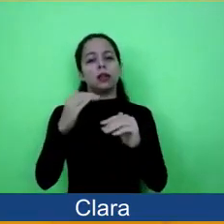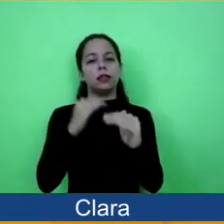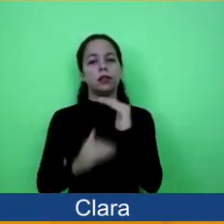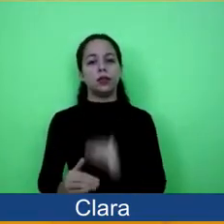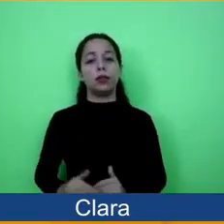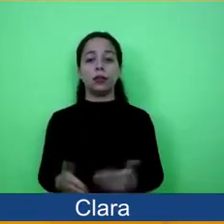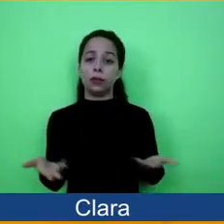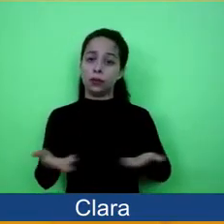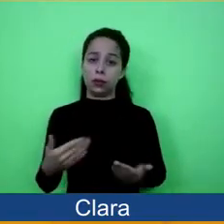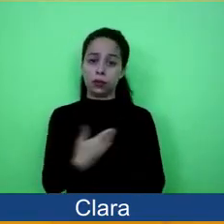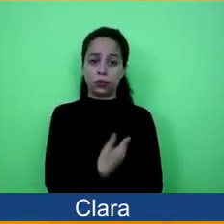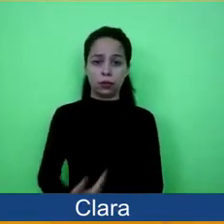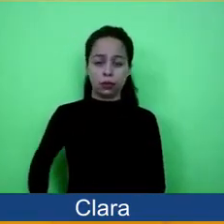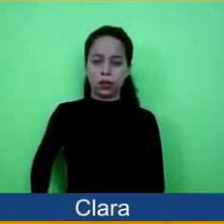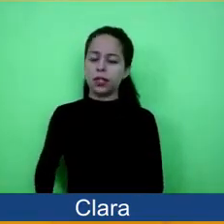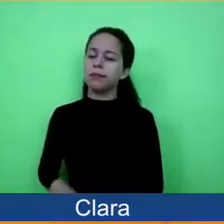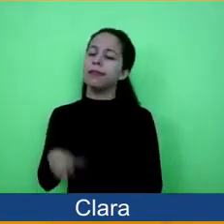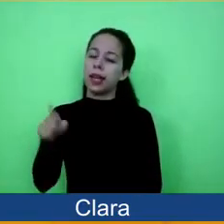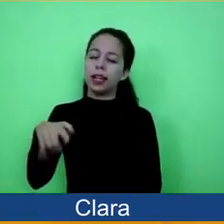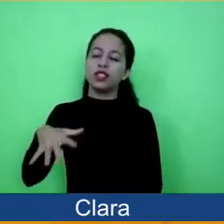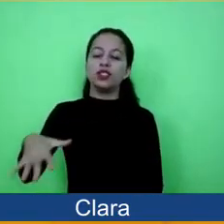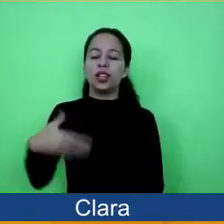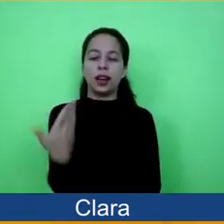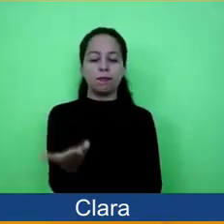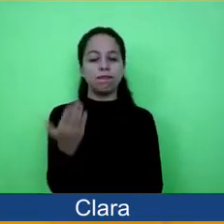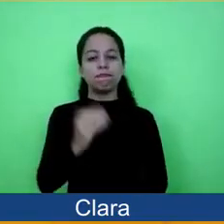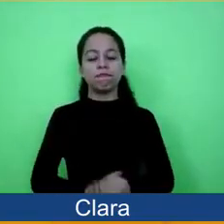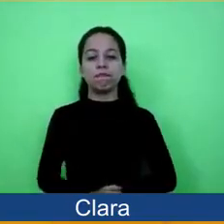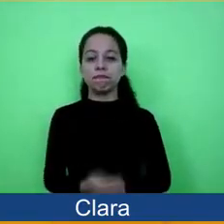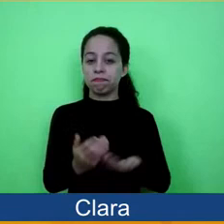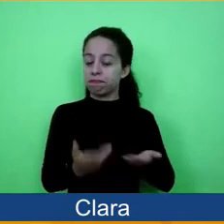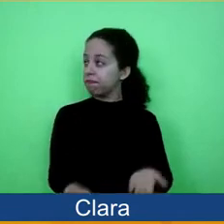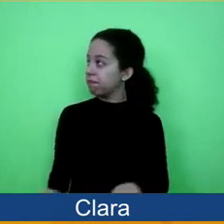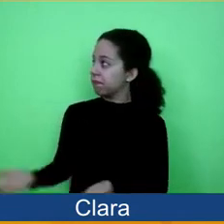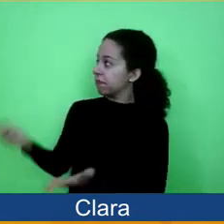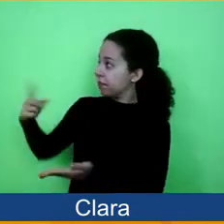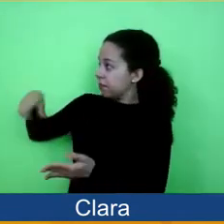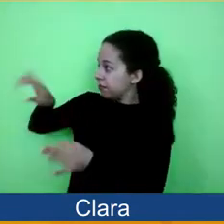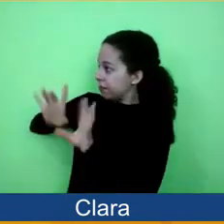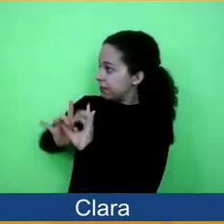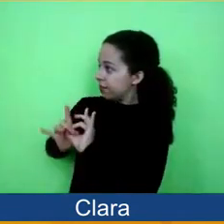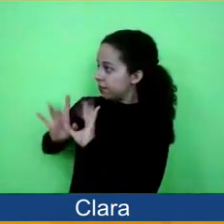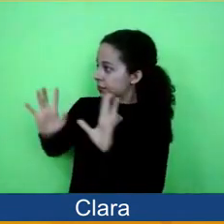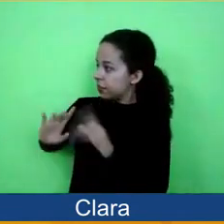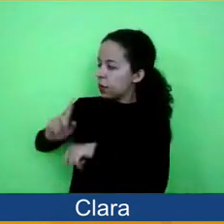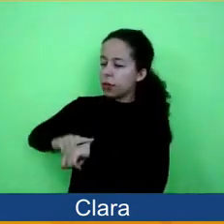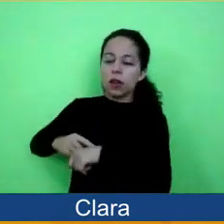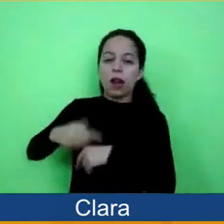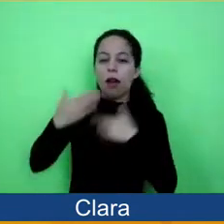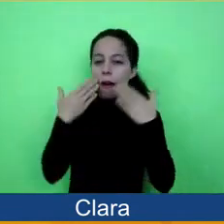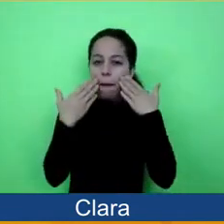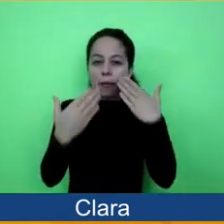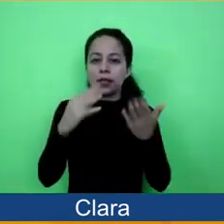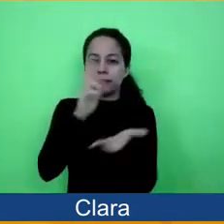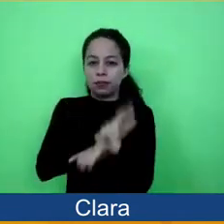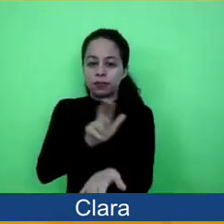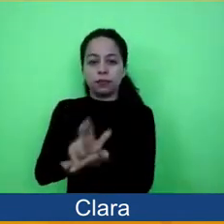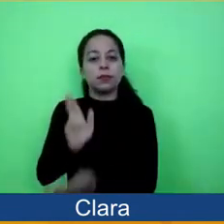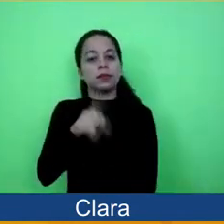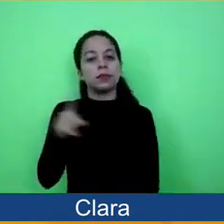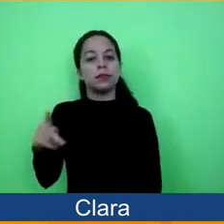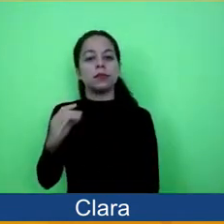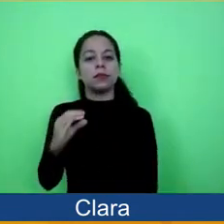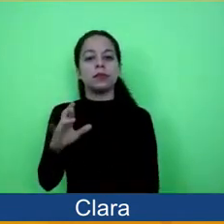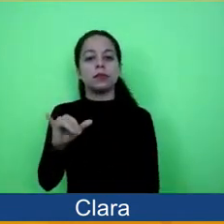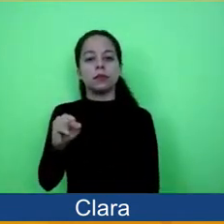bloco geral é esse. Vou passar a palavra para vocês, acho que talvez na ordem de apresentação, professor Cristiano, se quiser comentar inicialmente esse blocão